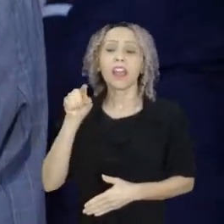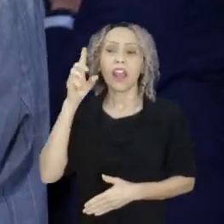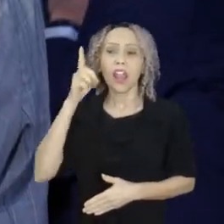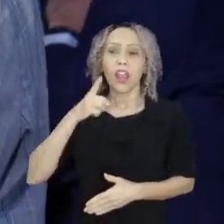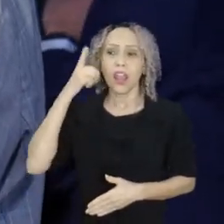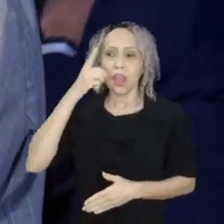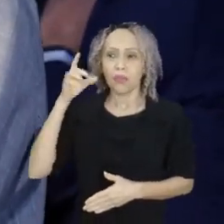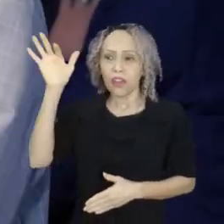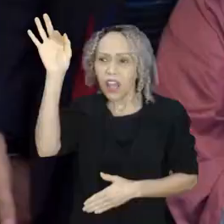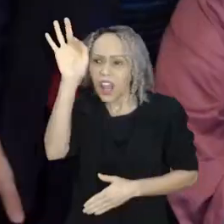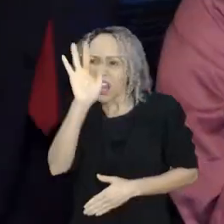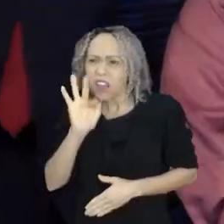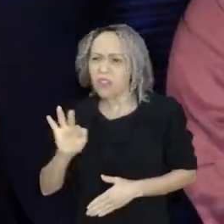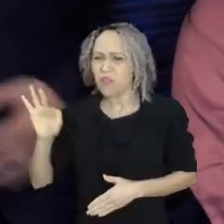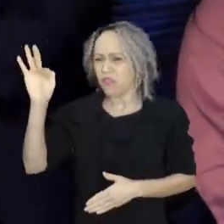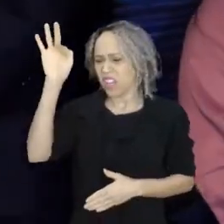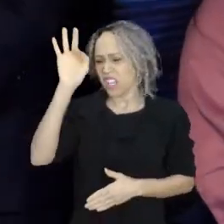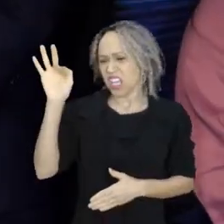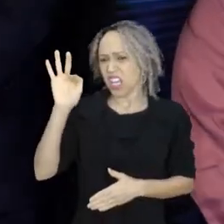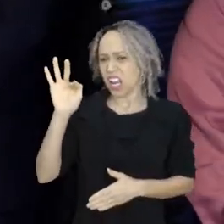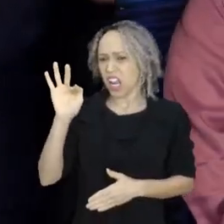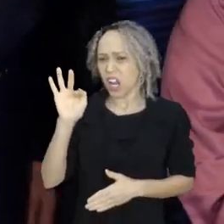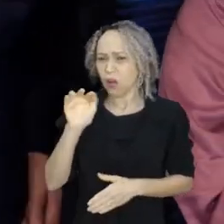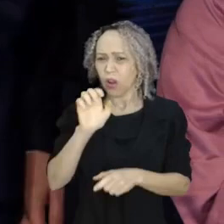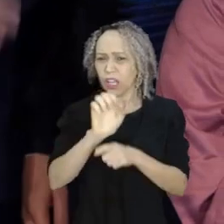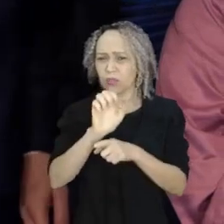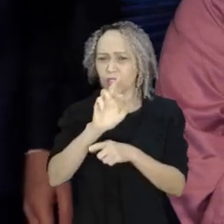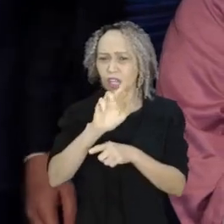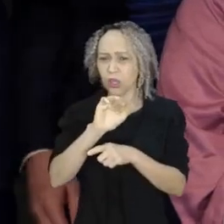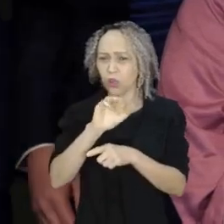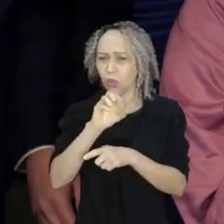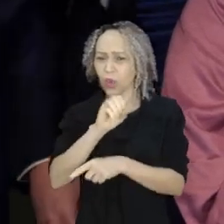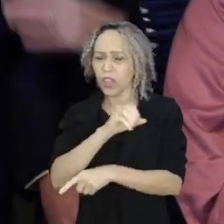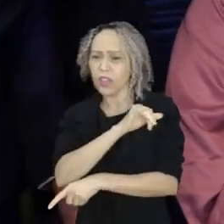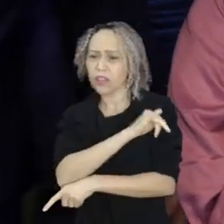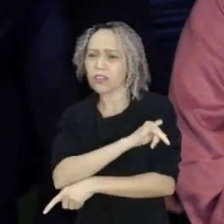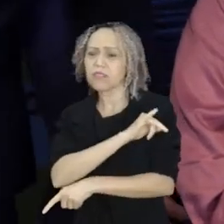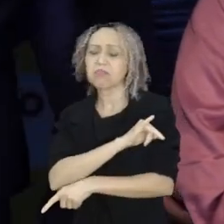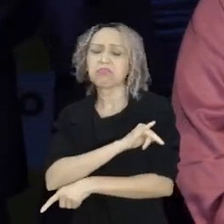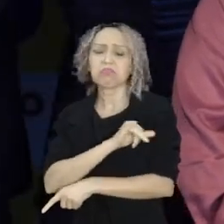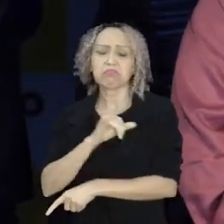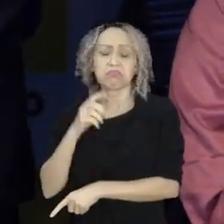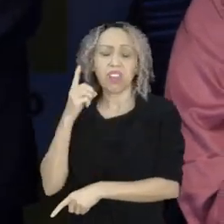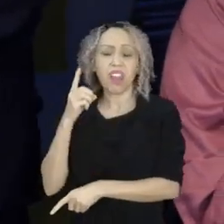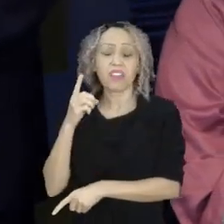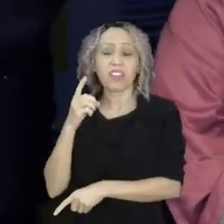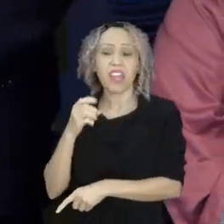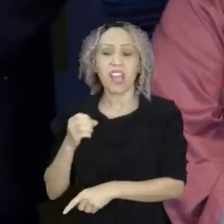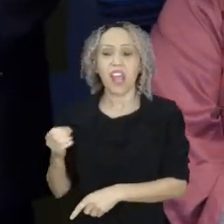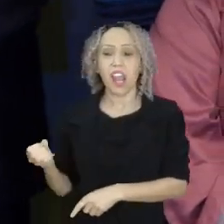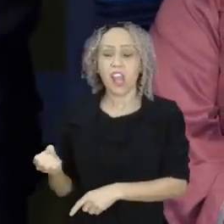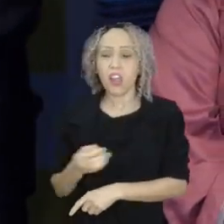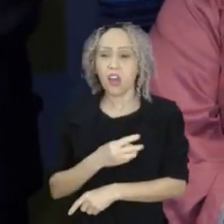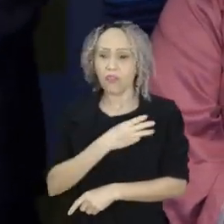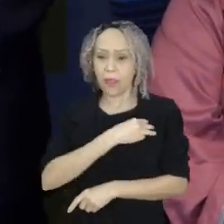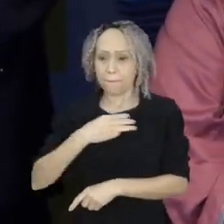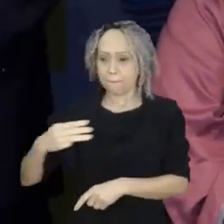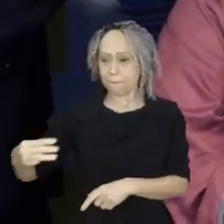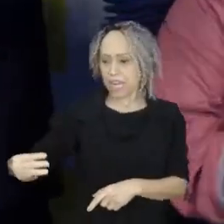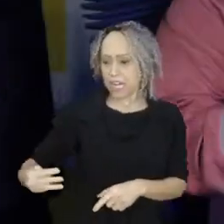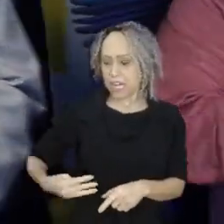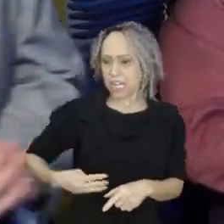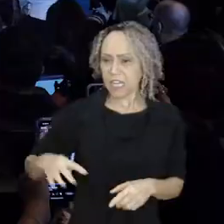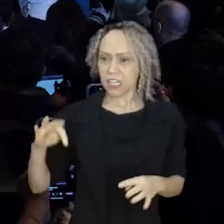eleita, mais votada do Rio de Janeiro, que vai ser a nova ministra do Turismo, a companheira Daniela Souza